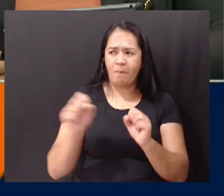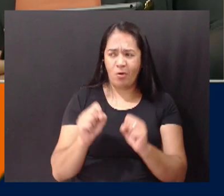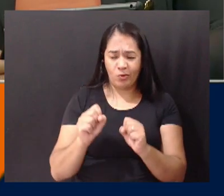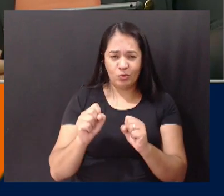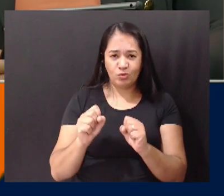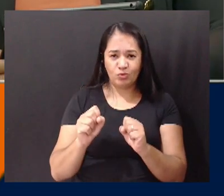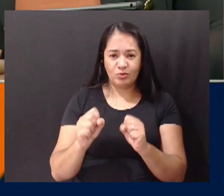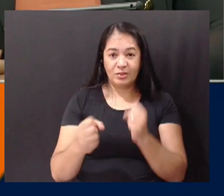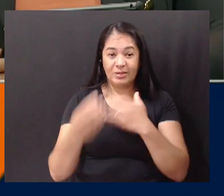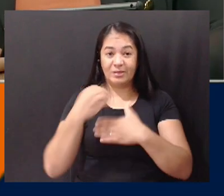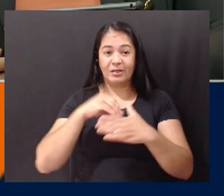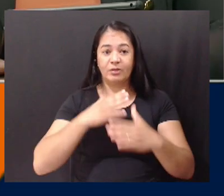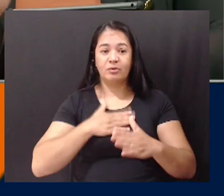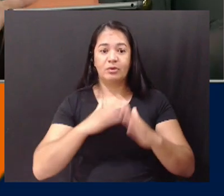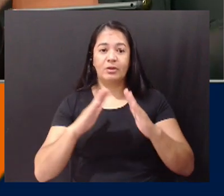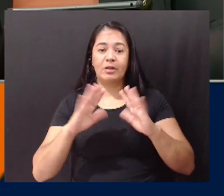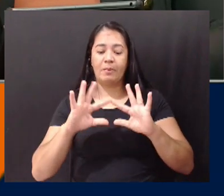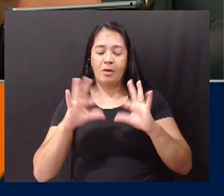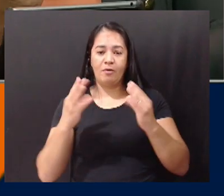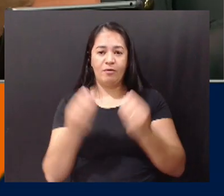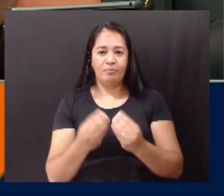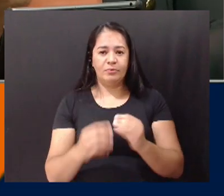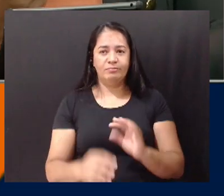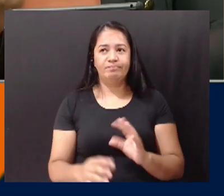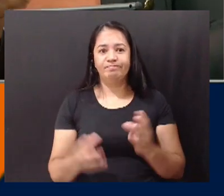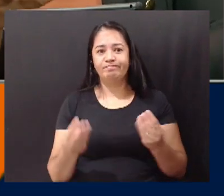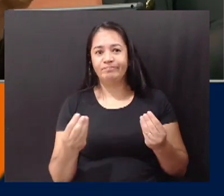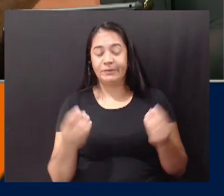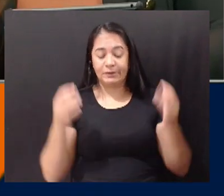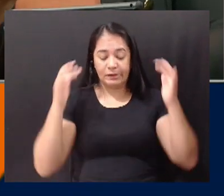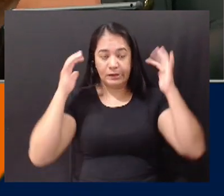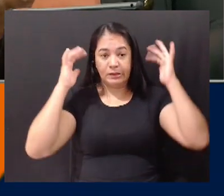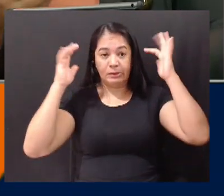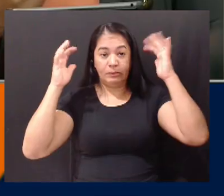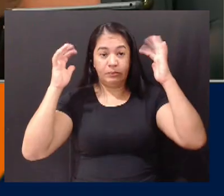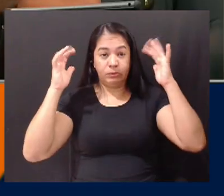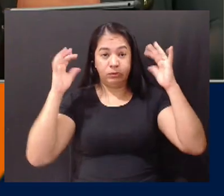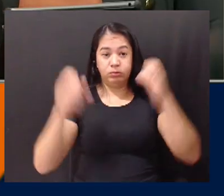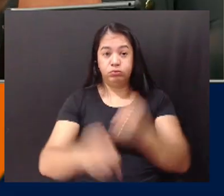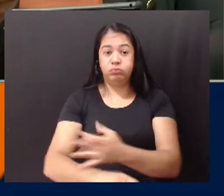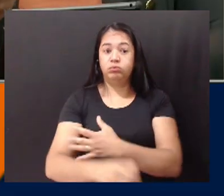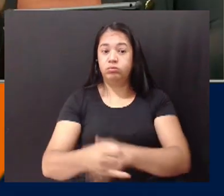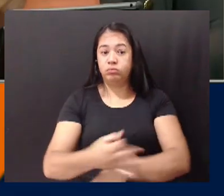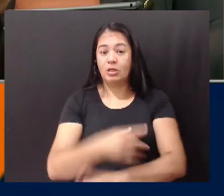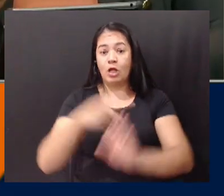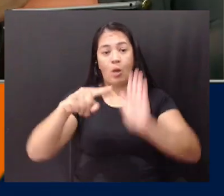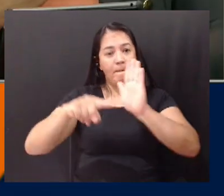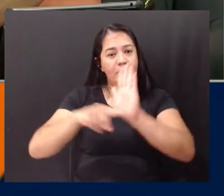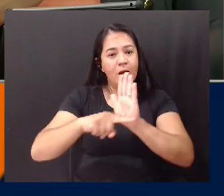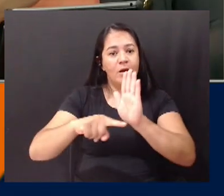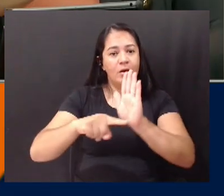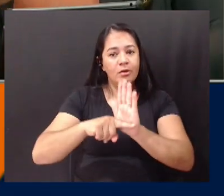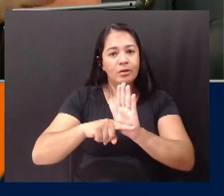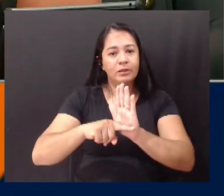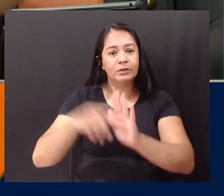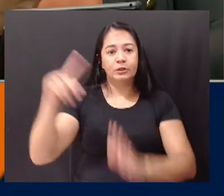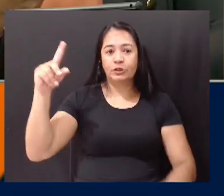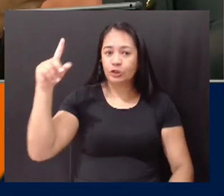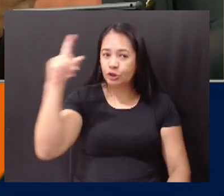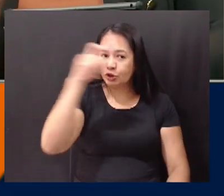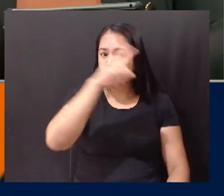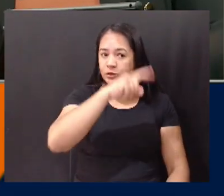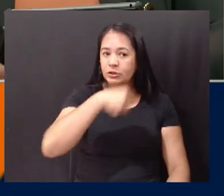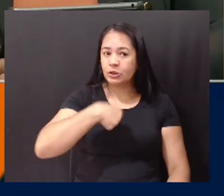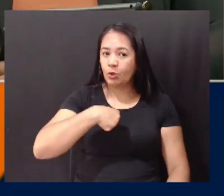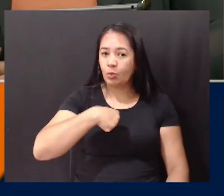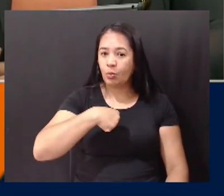minha família aí um turbilhão de emoções negativas e complicar algo que eu esteja